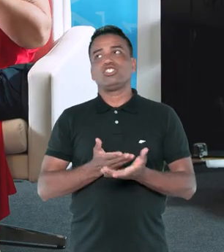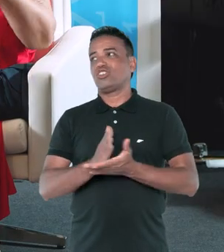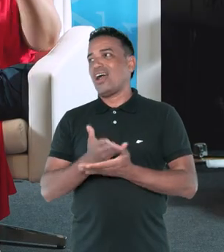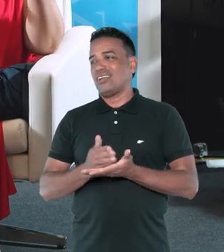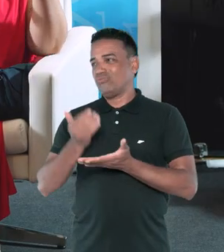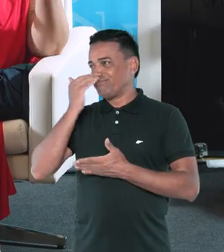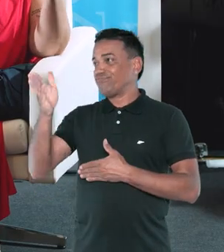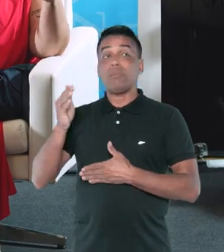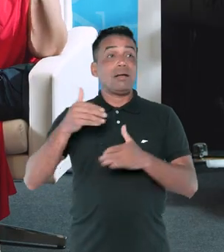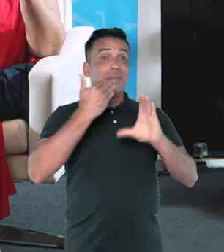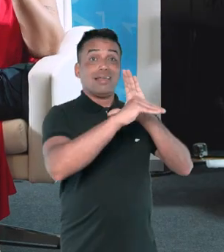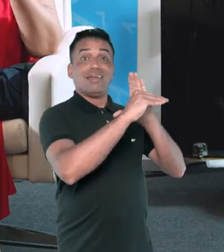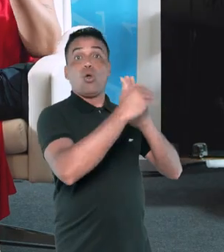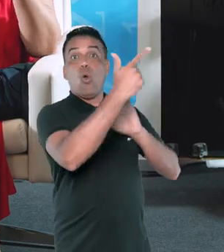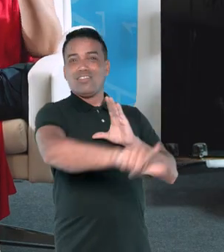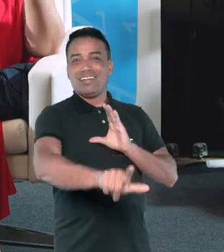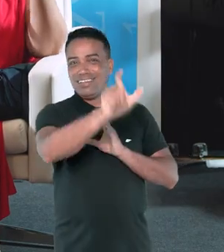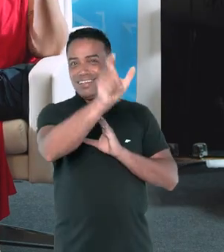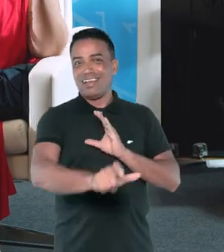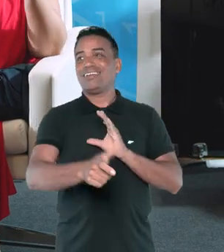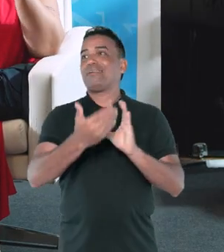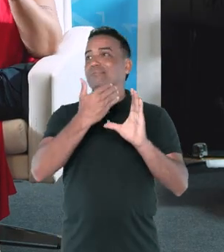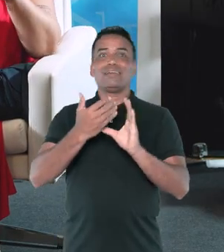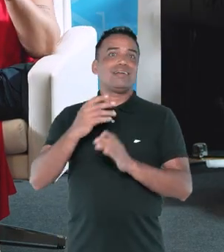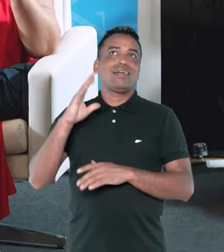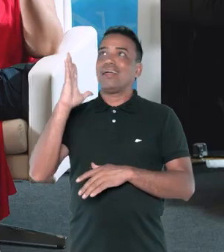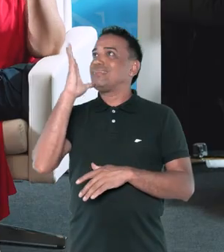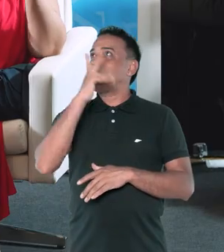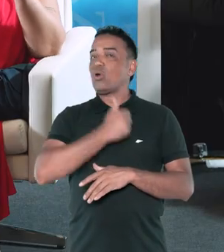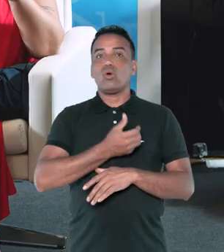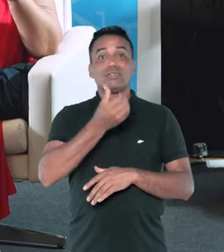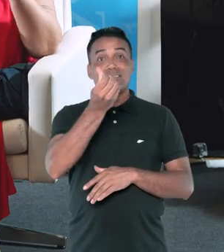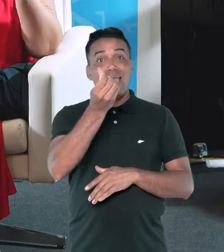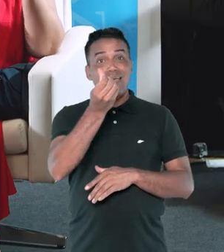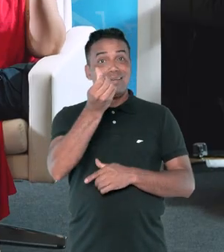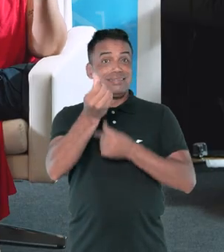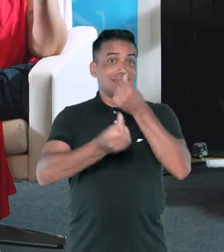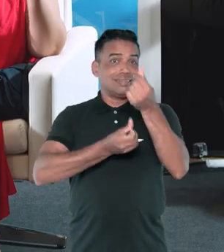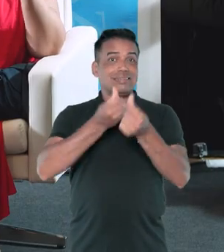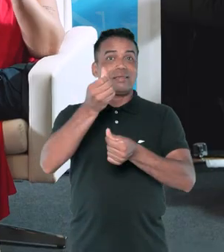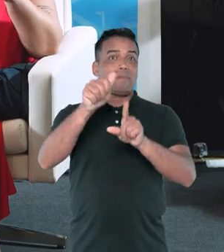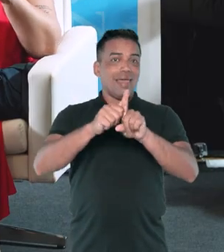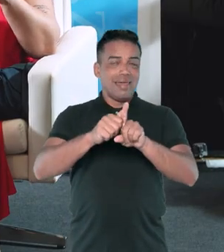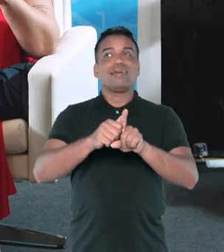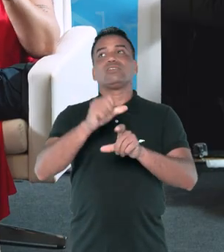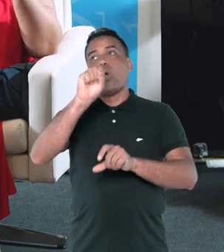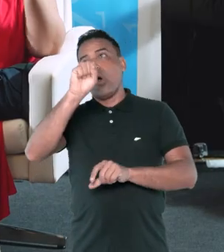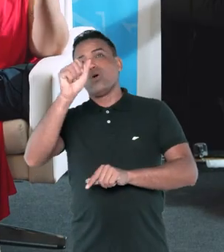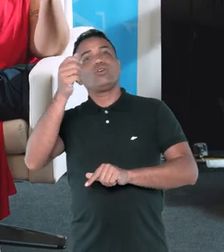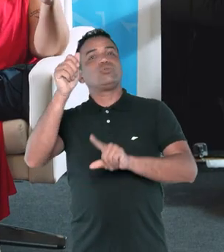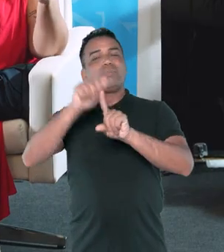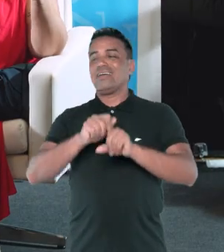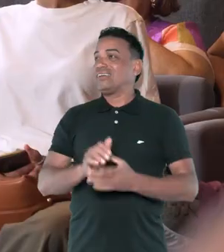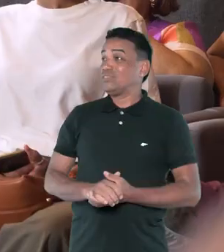outro. Aí fui alternando, sim, isso durou mais ou menos uns 6, 8 meses. Eu fui mandando para vários outros professores.